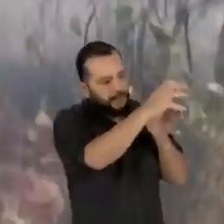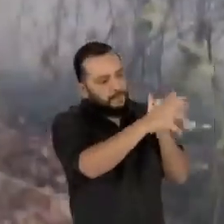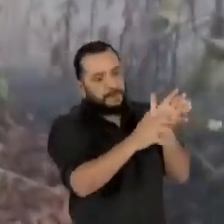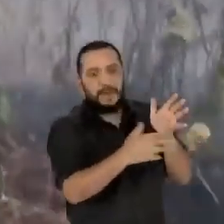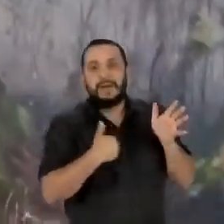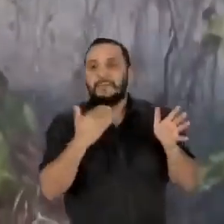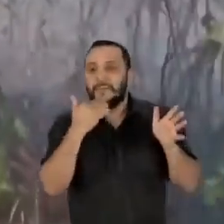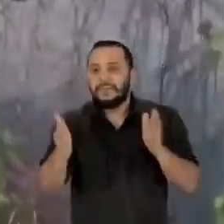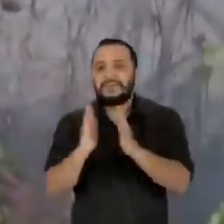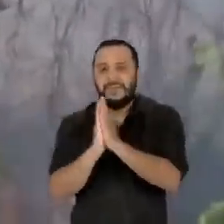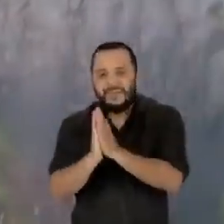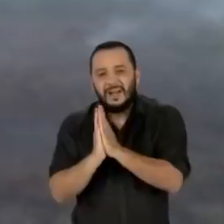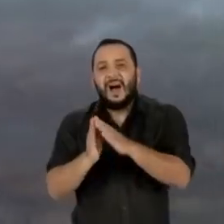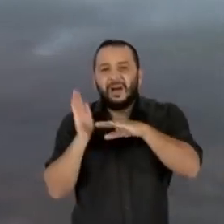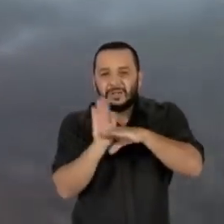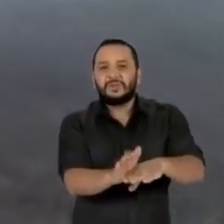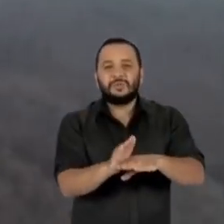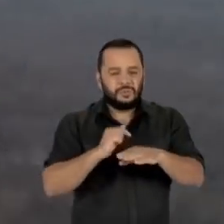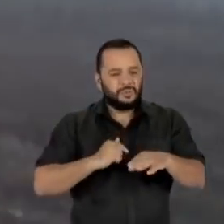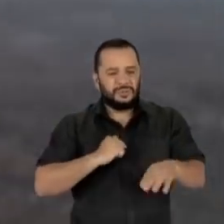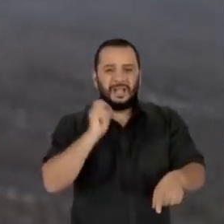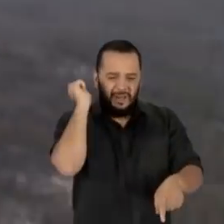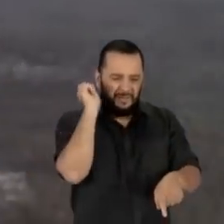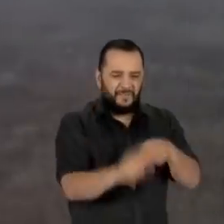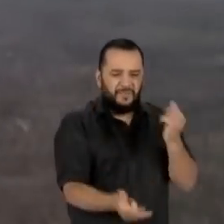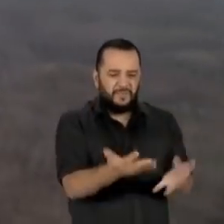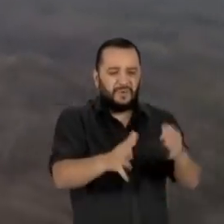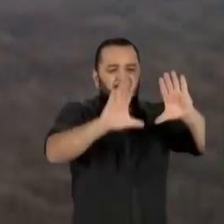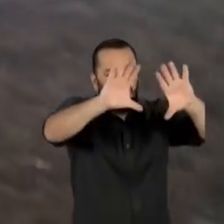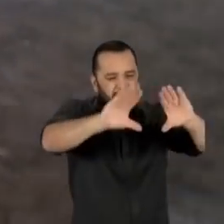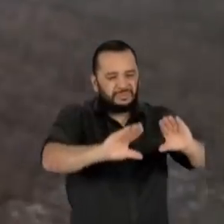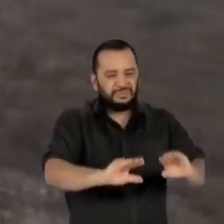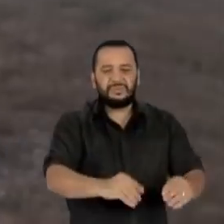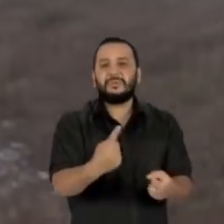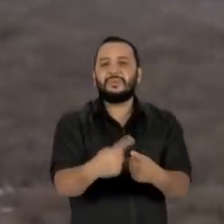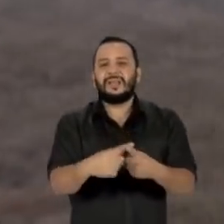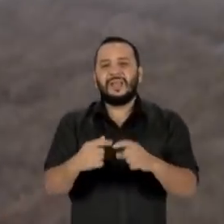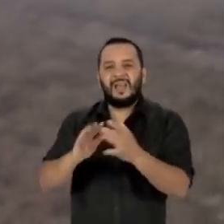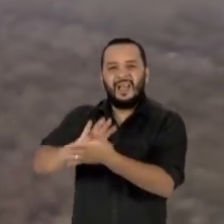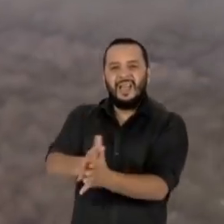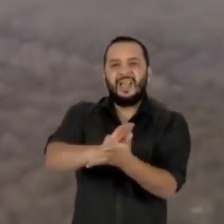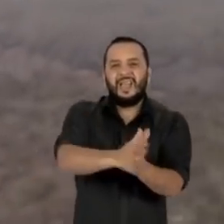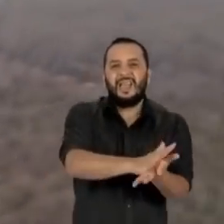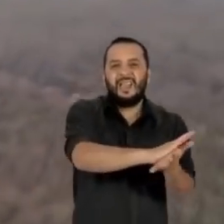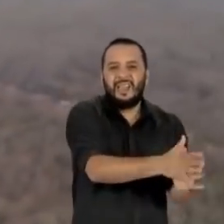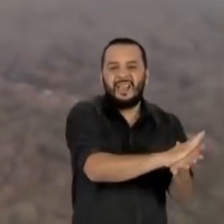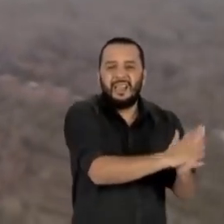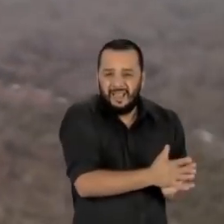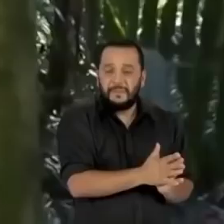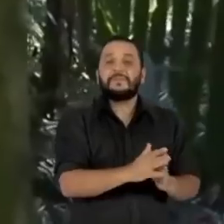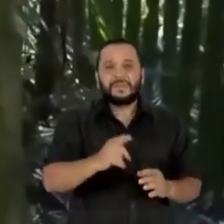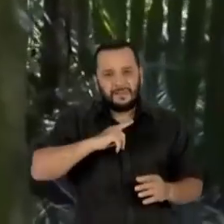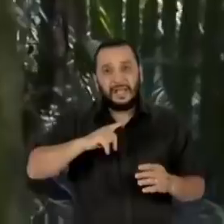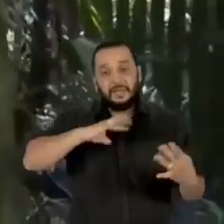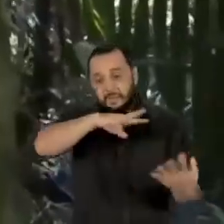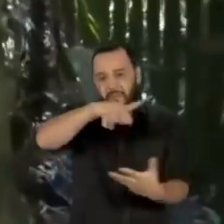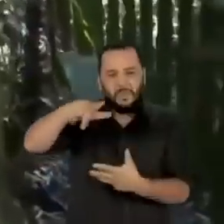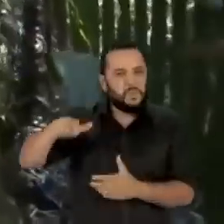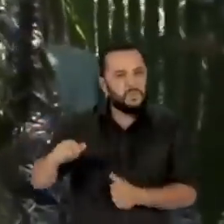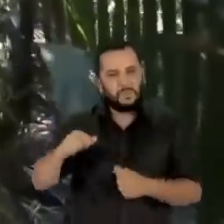militar para combater incêndios recordes já viram grandes áreas da floresta tropical provocando protestos internacionais